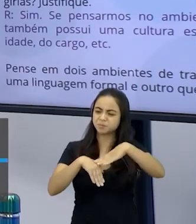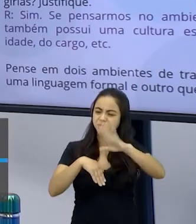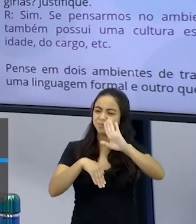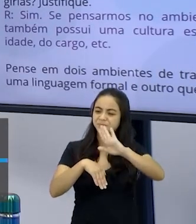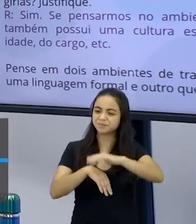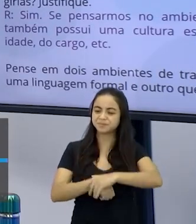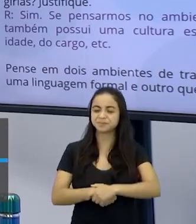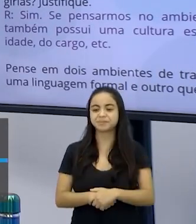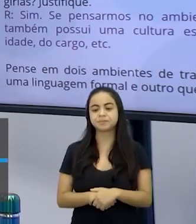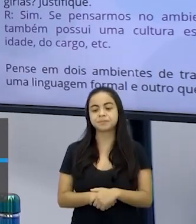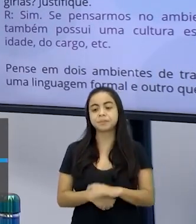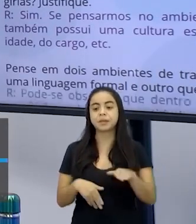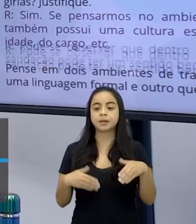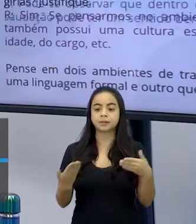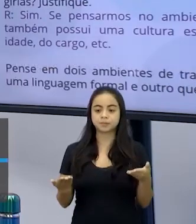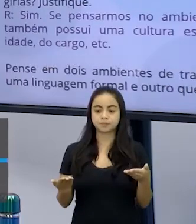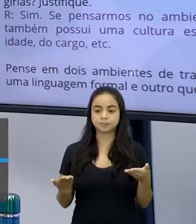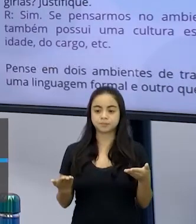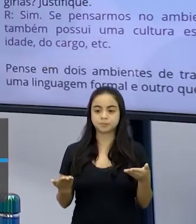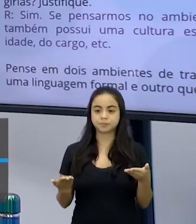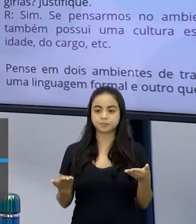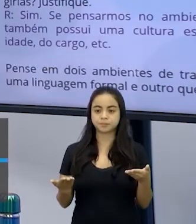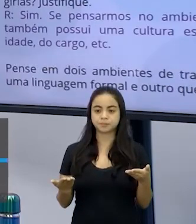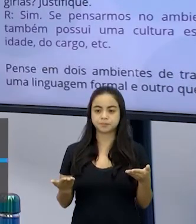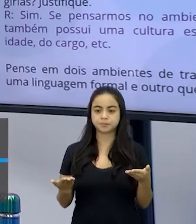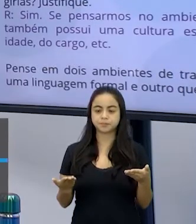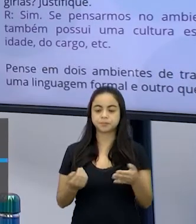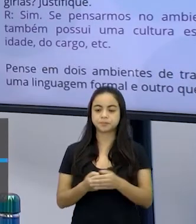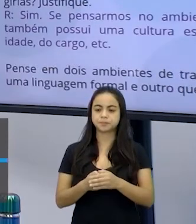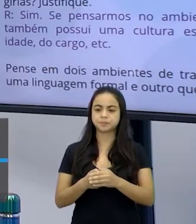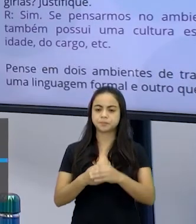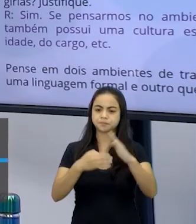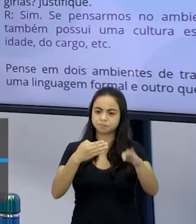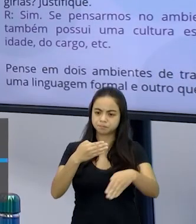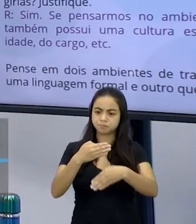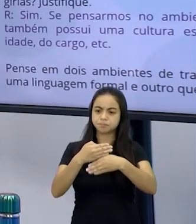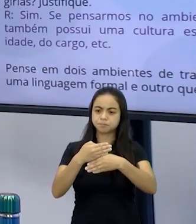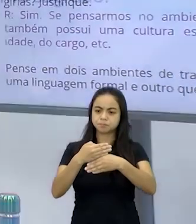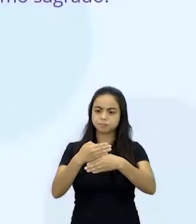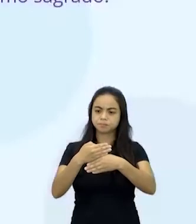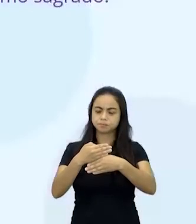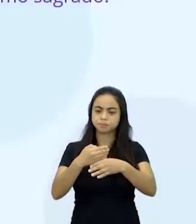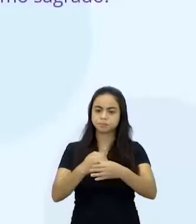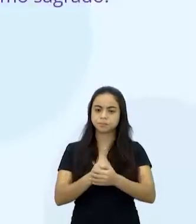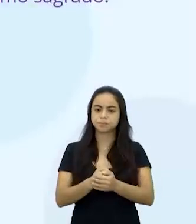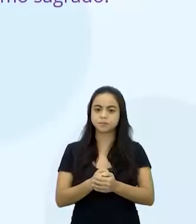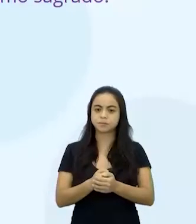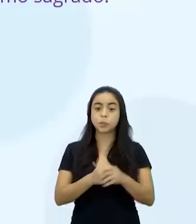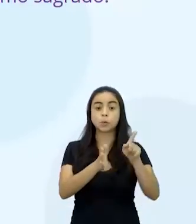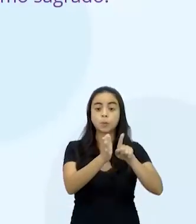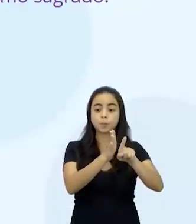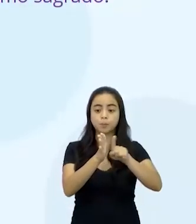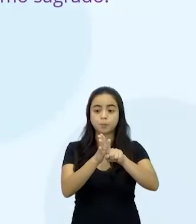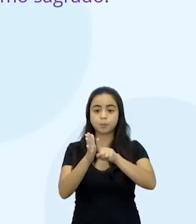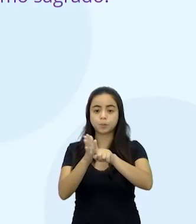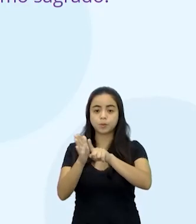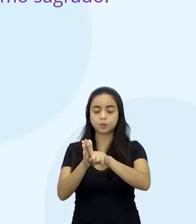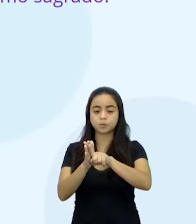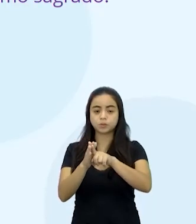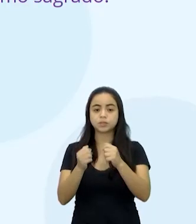E aí, põe para eles, por favor, na tela. Tem algumas perguntinhas que vocês podem